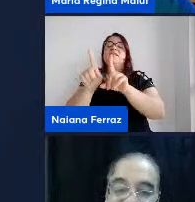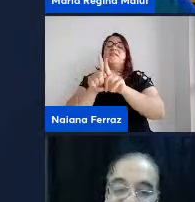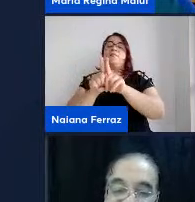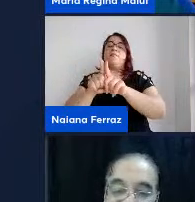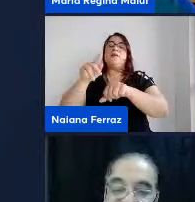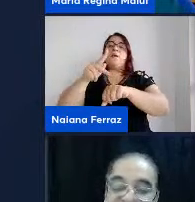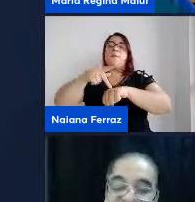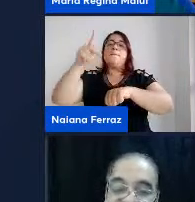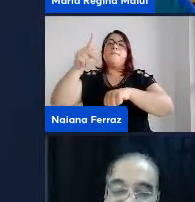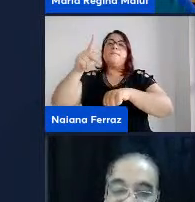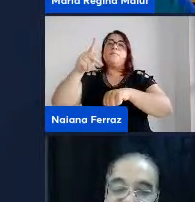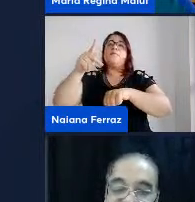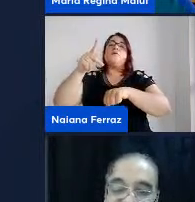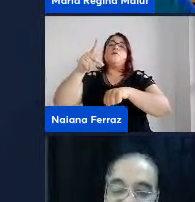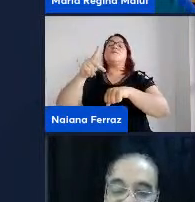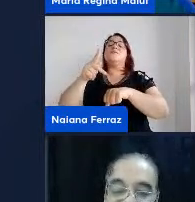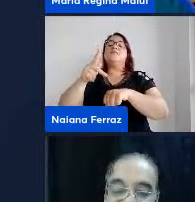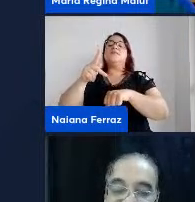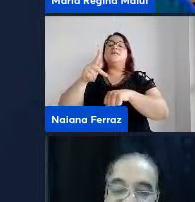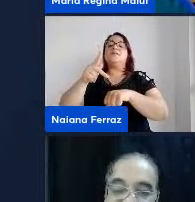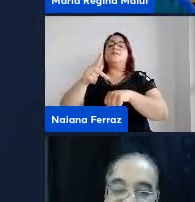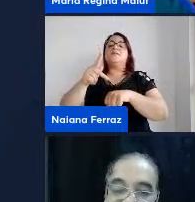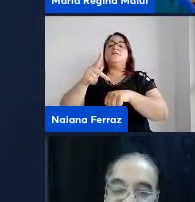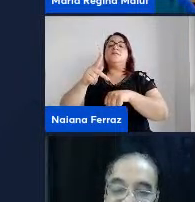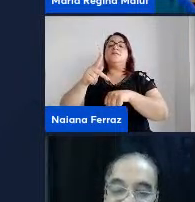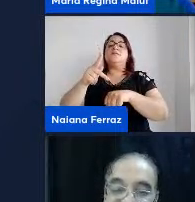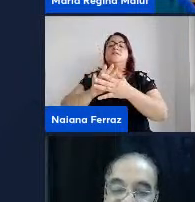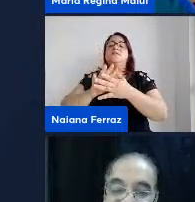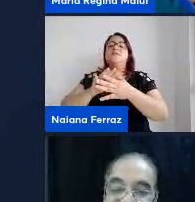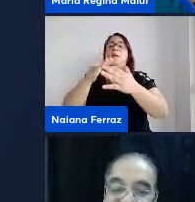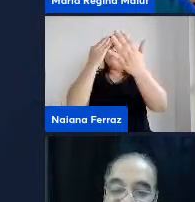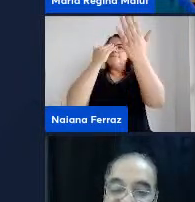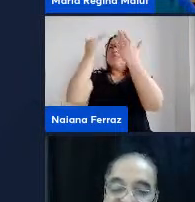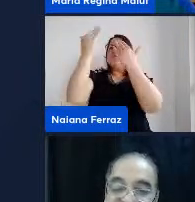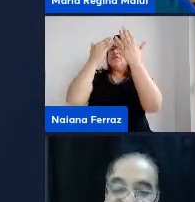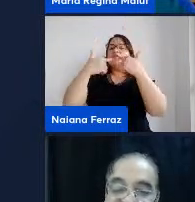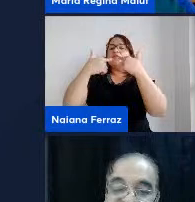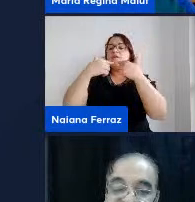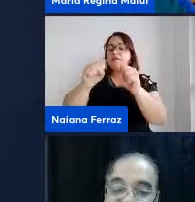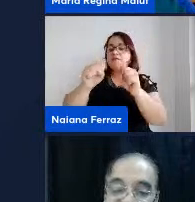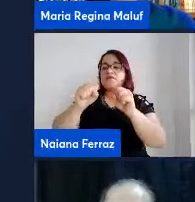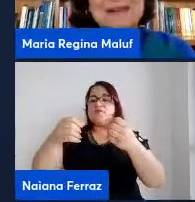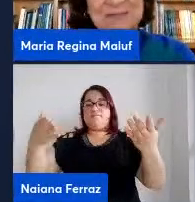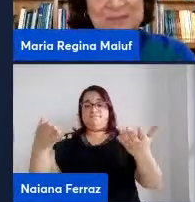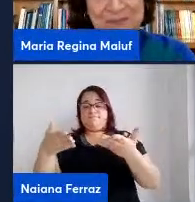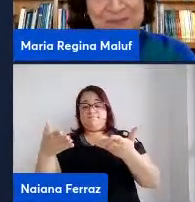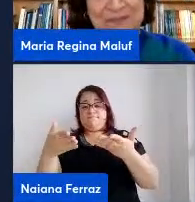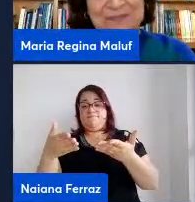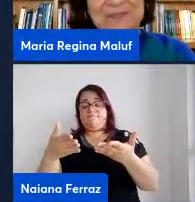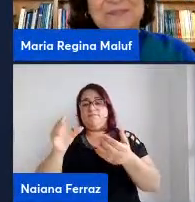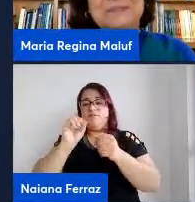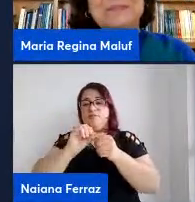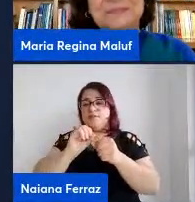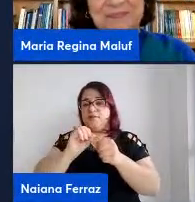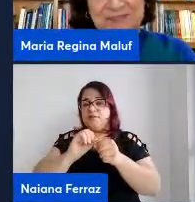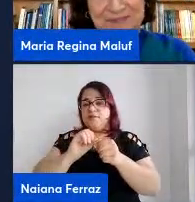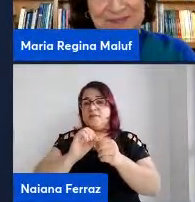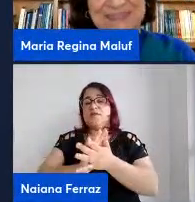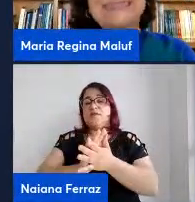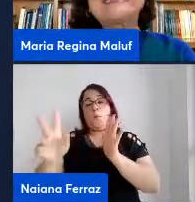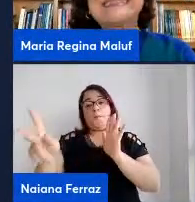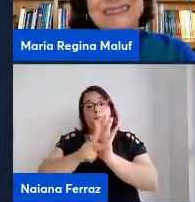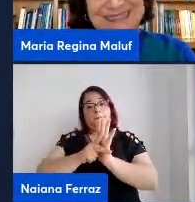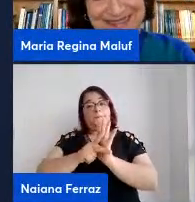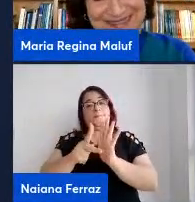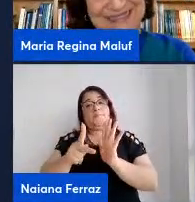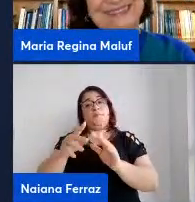Pós-doutorado em psicolinguística. E agora estou fazendo, para gosto próprio, um pós-doutorado em